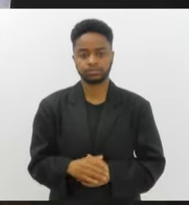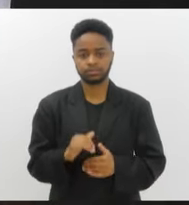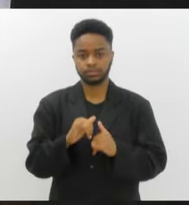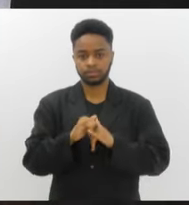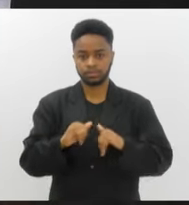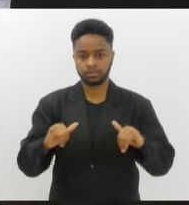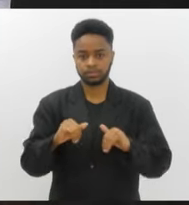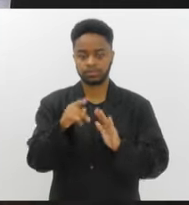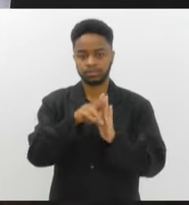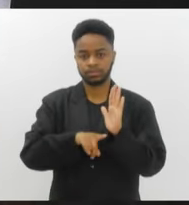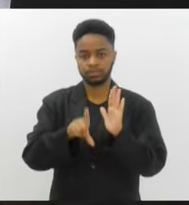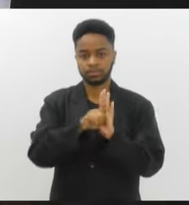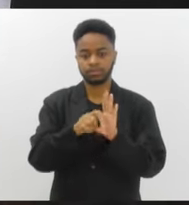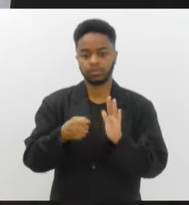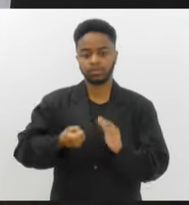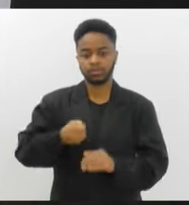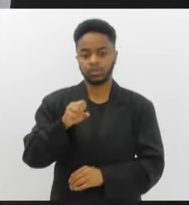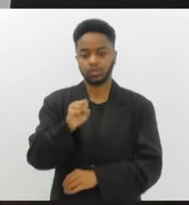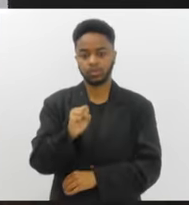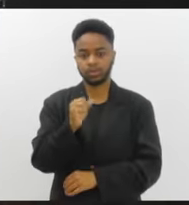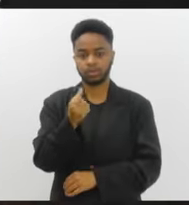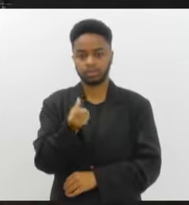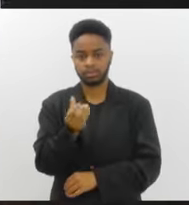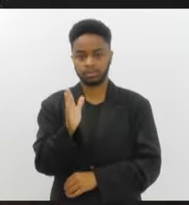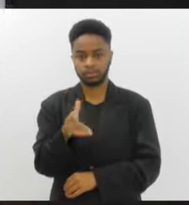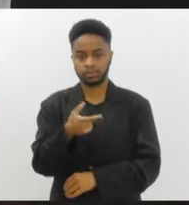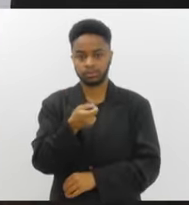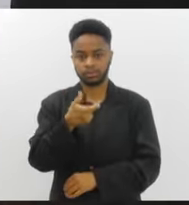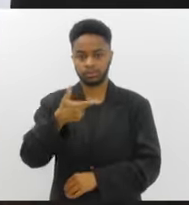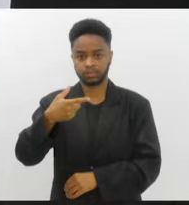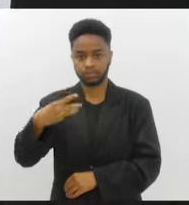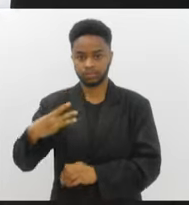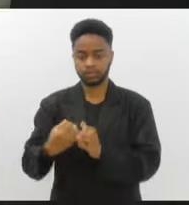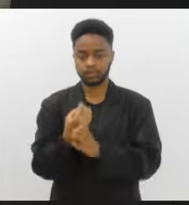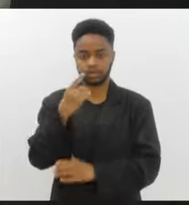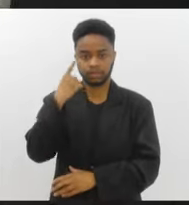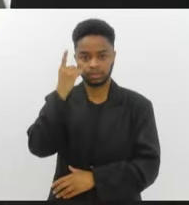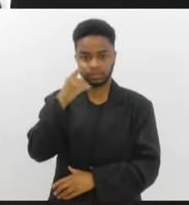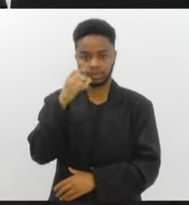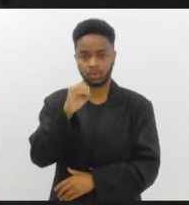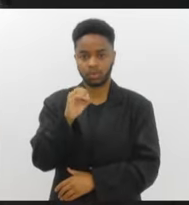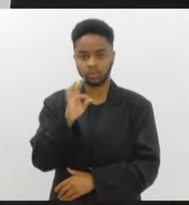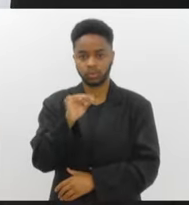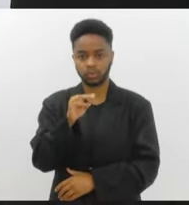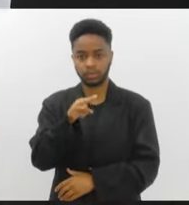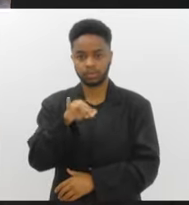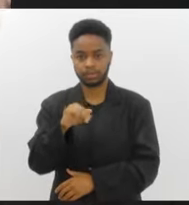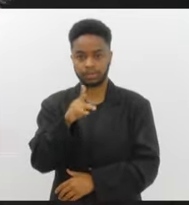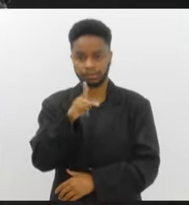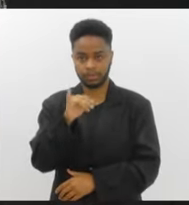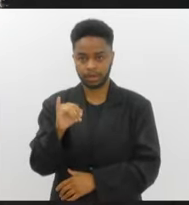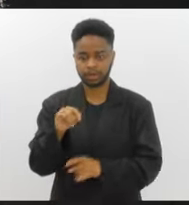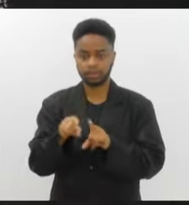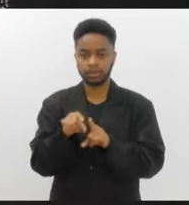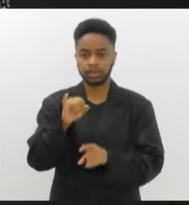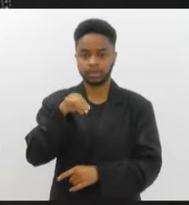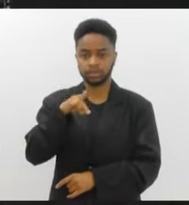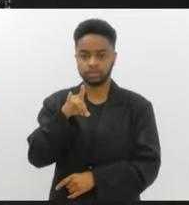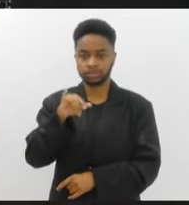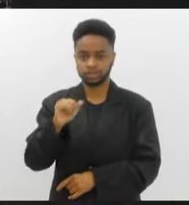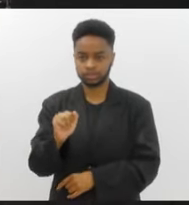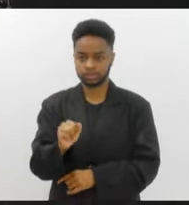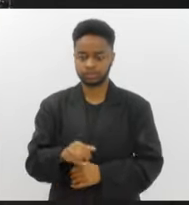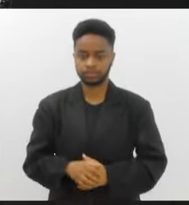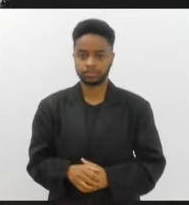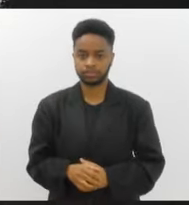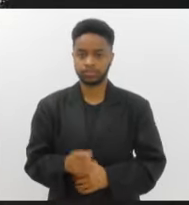Anuncio. Projeto de Lei número 86 de 2023, de autoria dos deputados Otônio de Paula Pai e Índia Armelau,